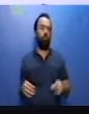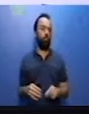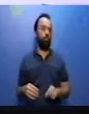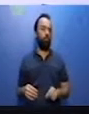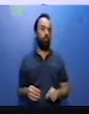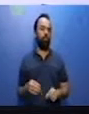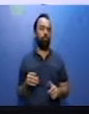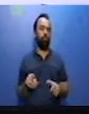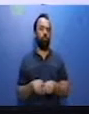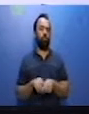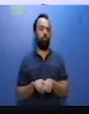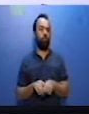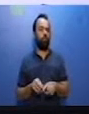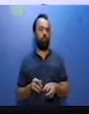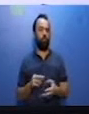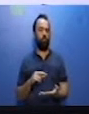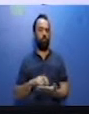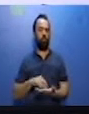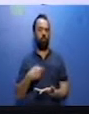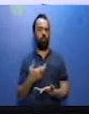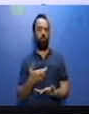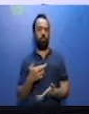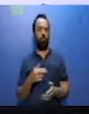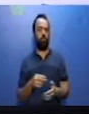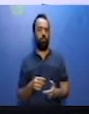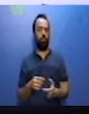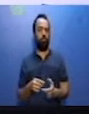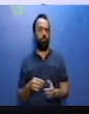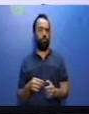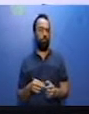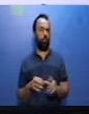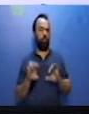resolução de equações do 2º grau